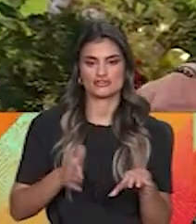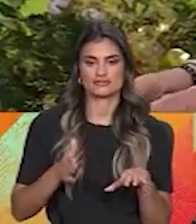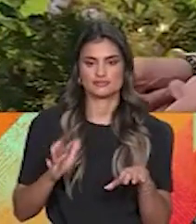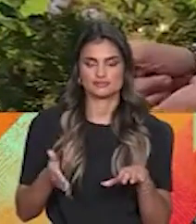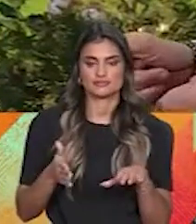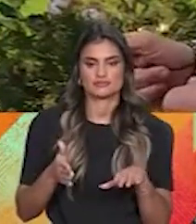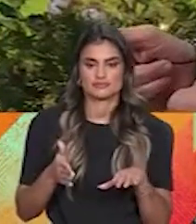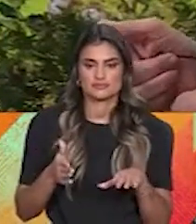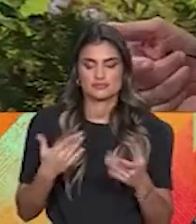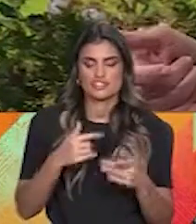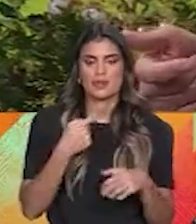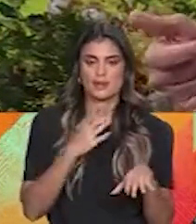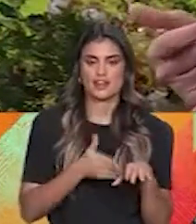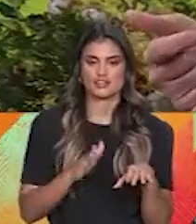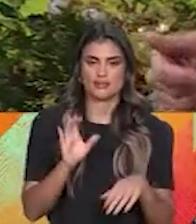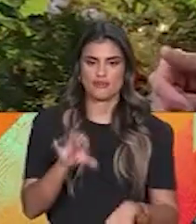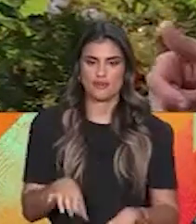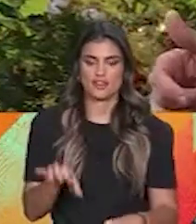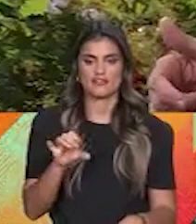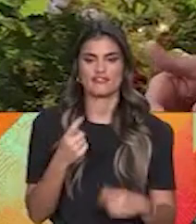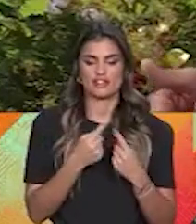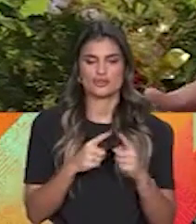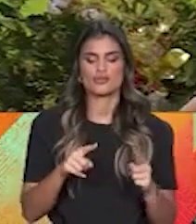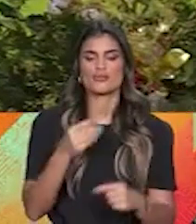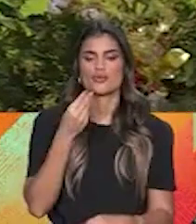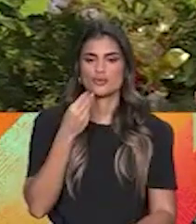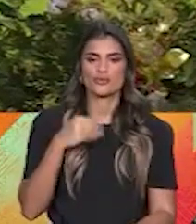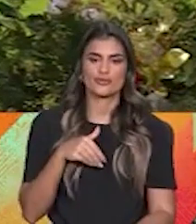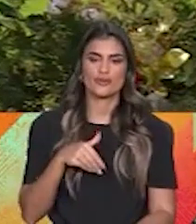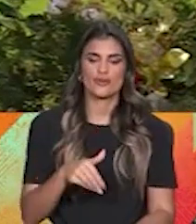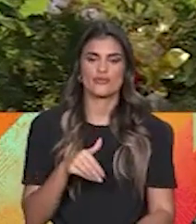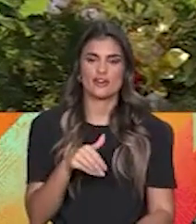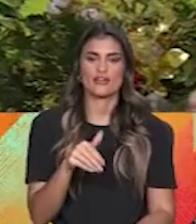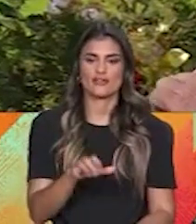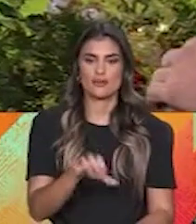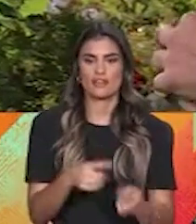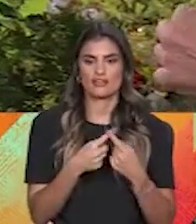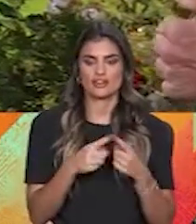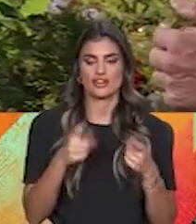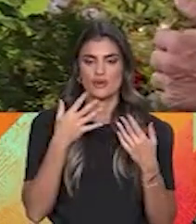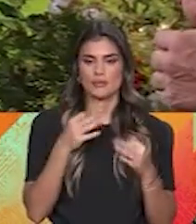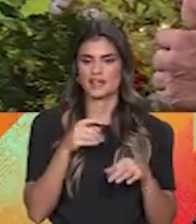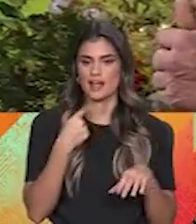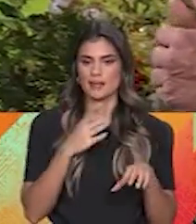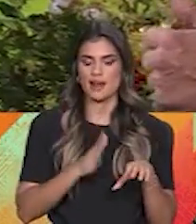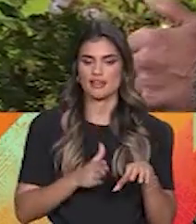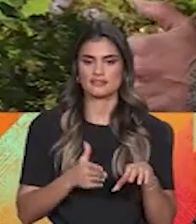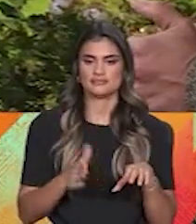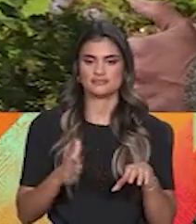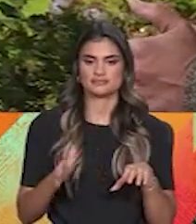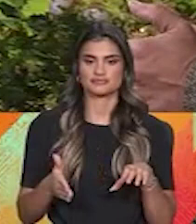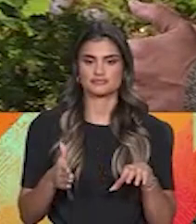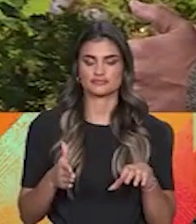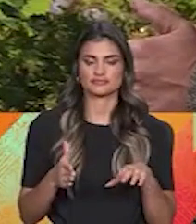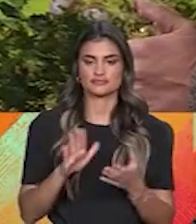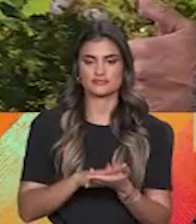Mas vamos fazer as rabanadas de uma forma diferente. Como é que elas vão se apresentar diferente? Normalmente a rabanada vai